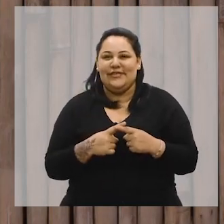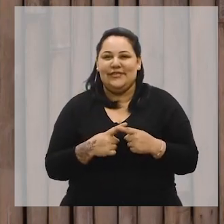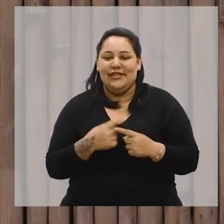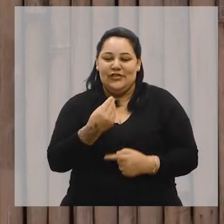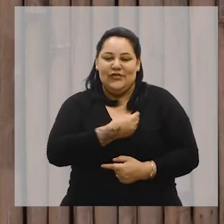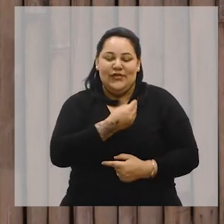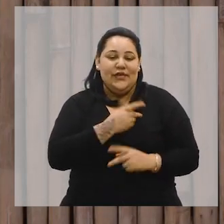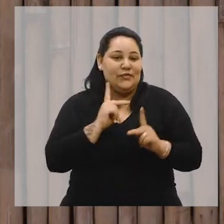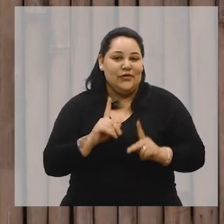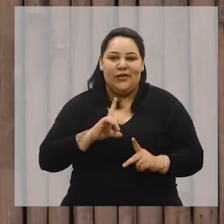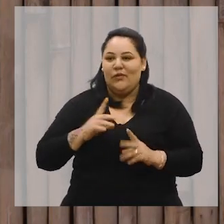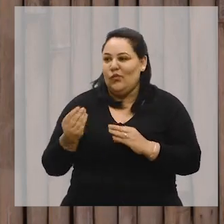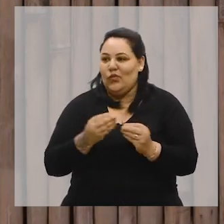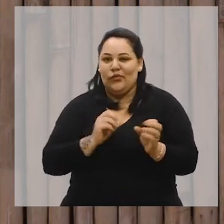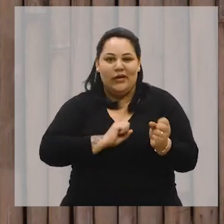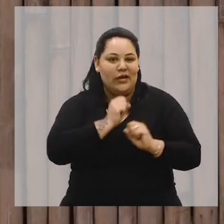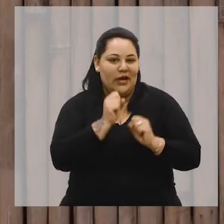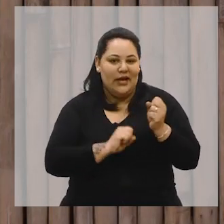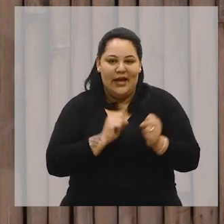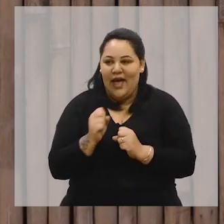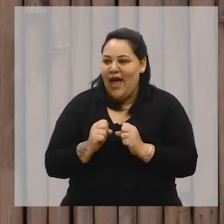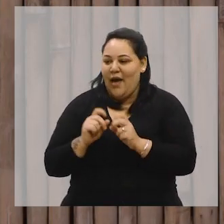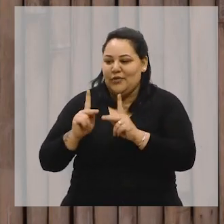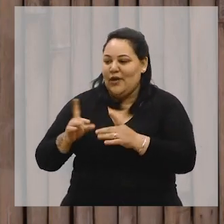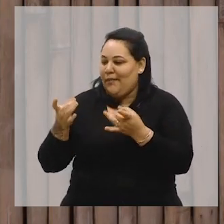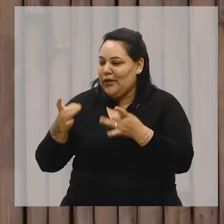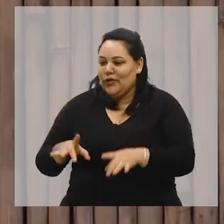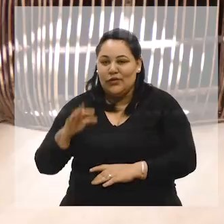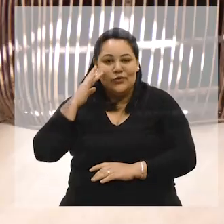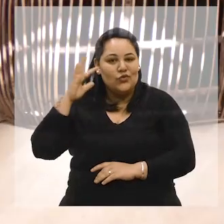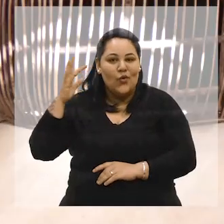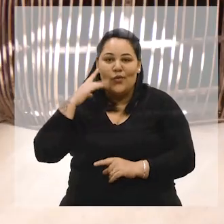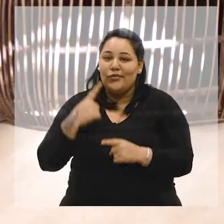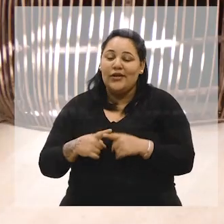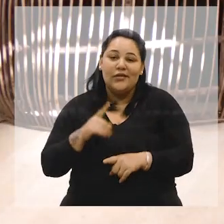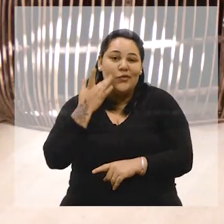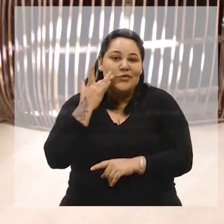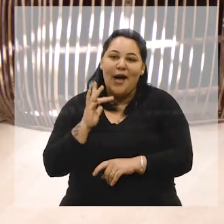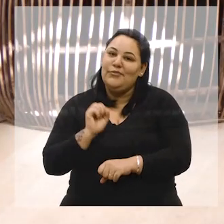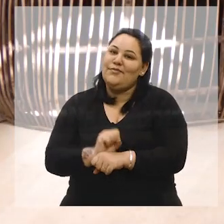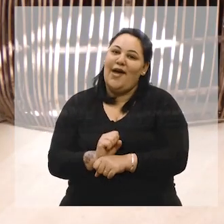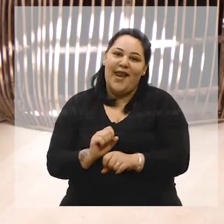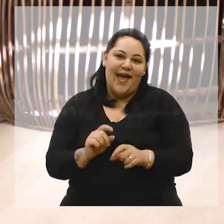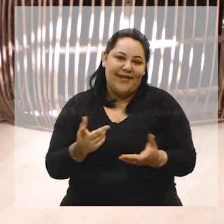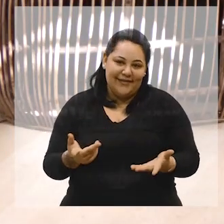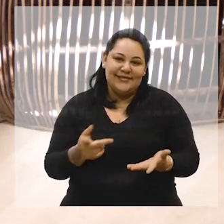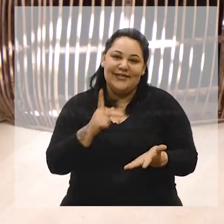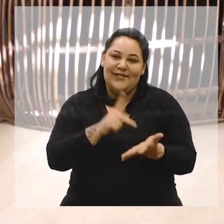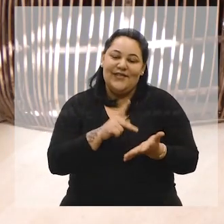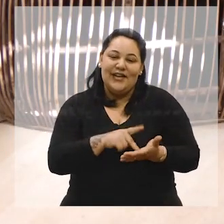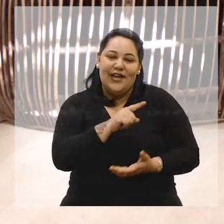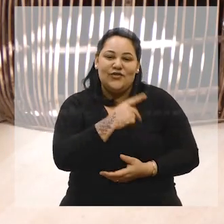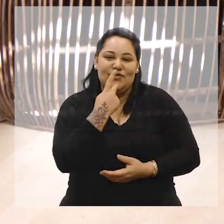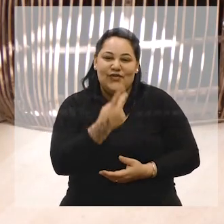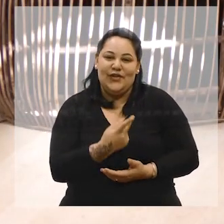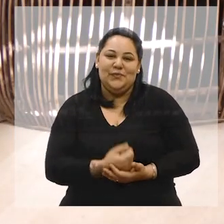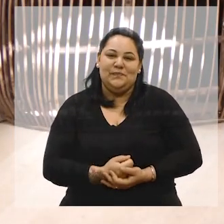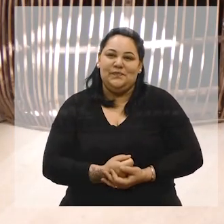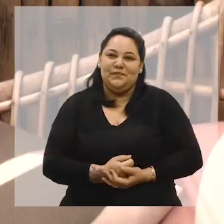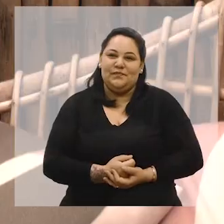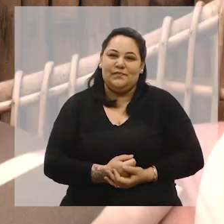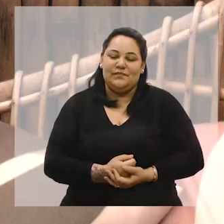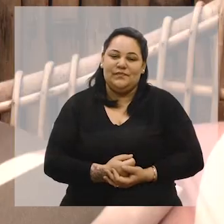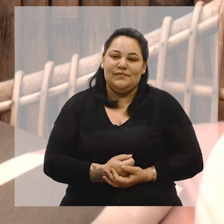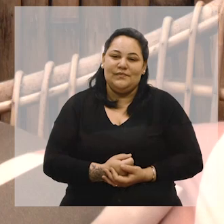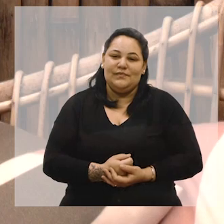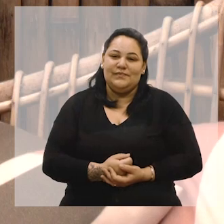época muito de ansiedade. Então, as pessoas, às vezes, acabam abandonando um sonho por não saber esperar. Então, é legal isso que tu trouxe, né? Eu